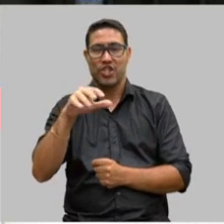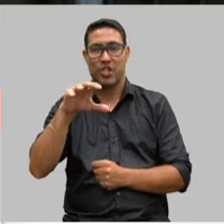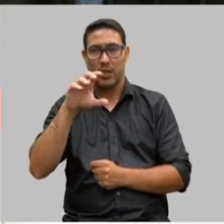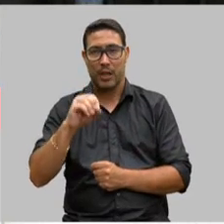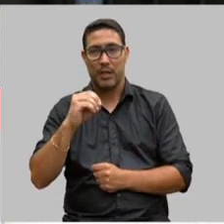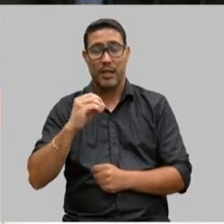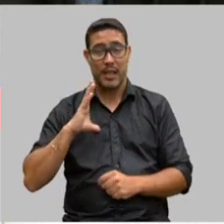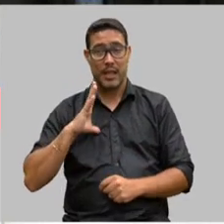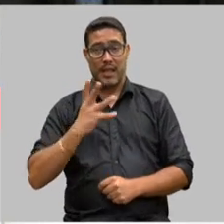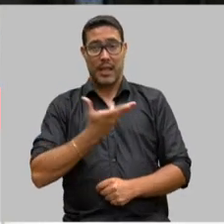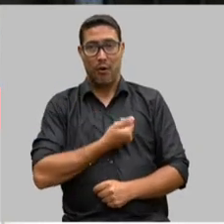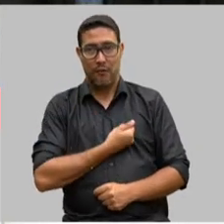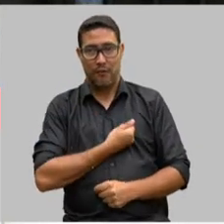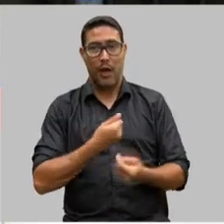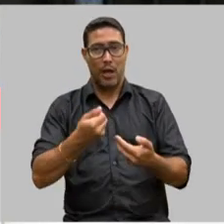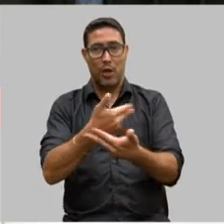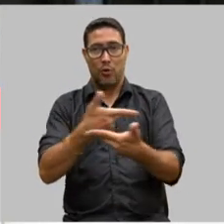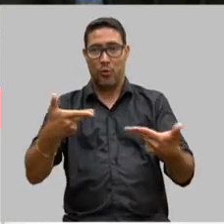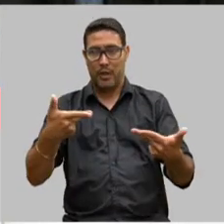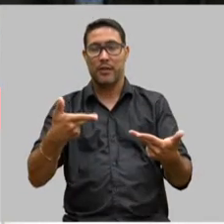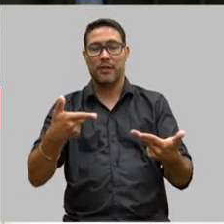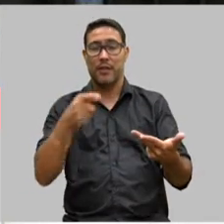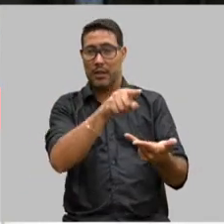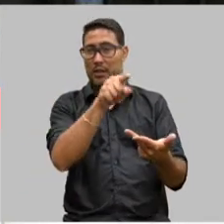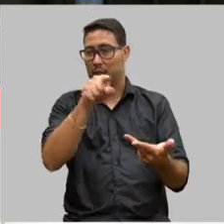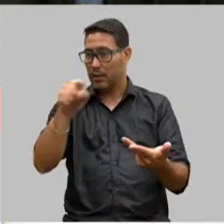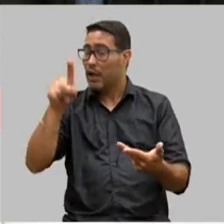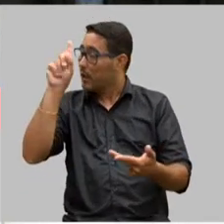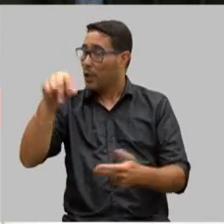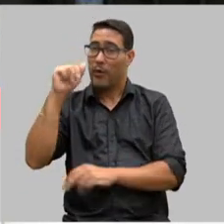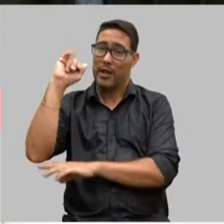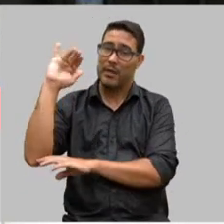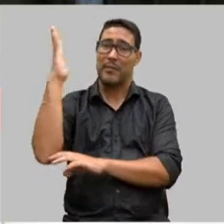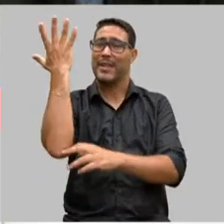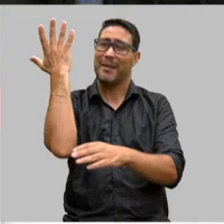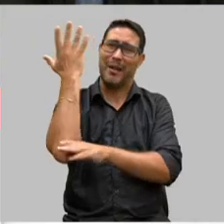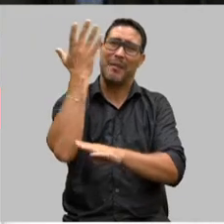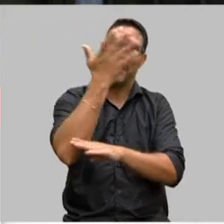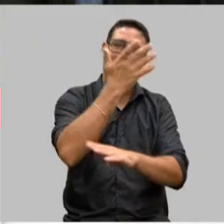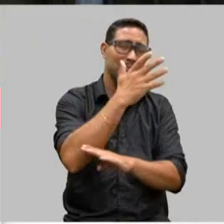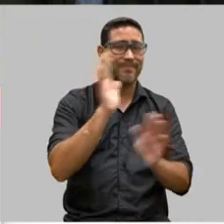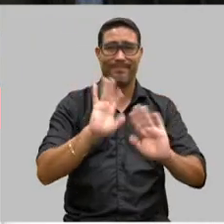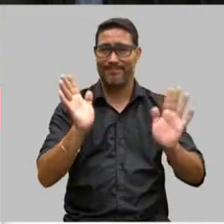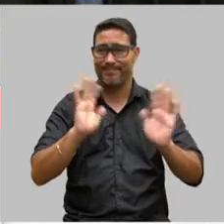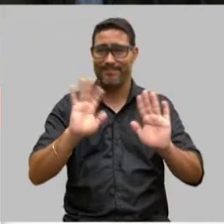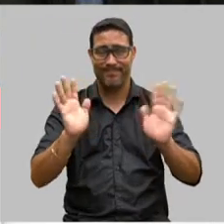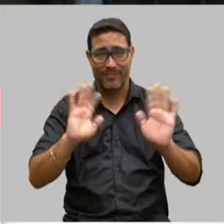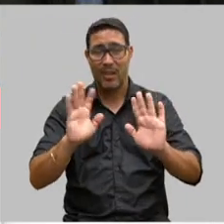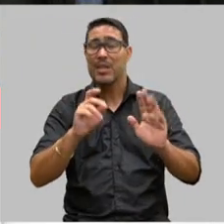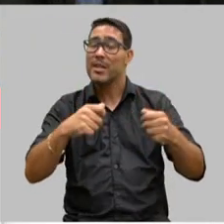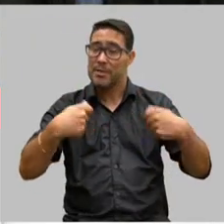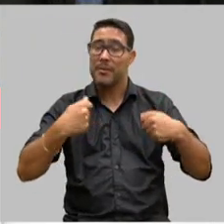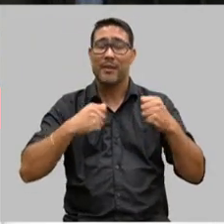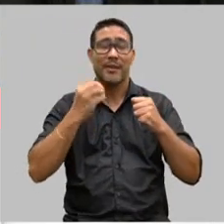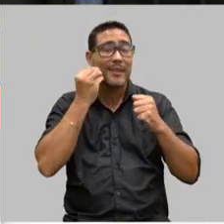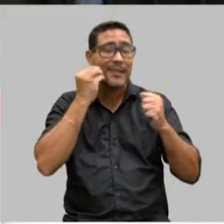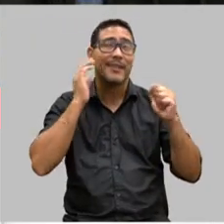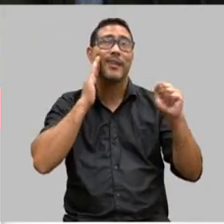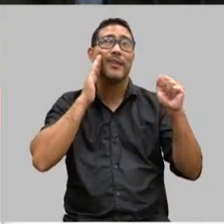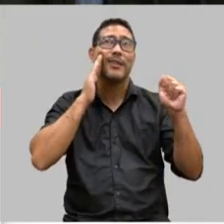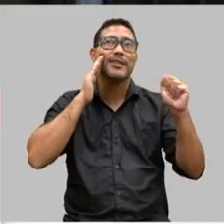planeta. Não é desmatar mais, não é criar mais. Nós temos que tentar entender que